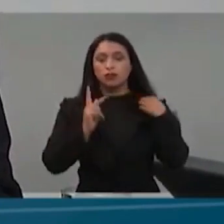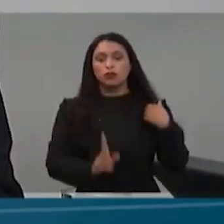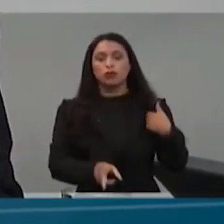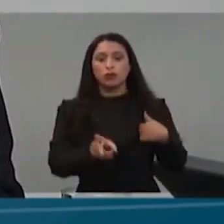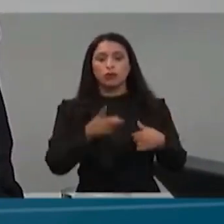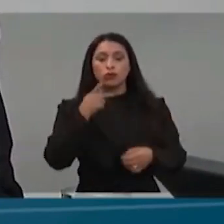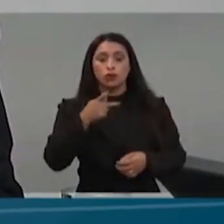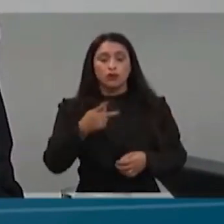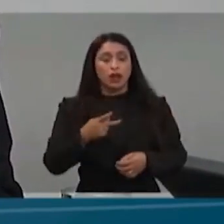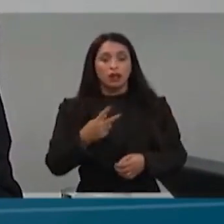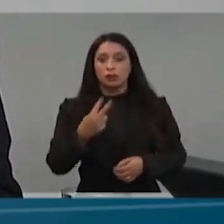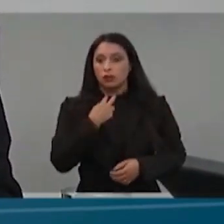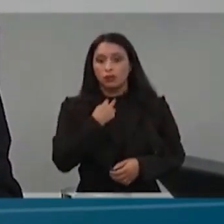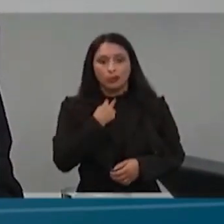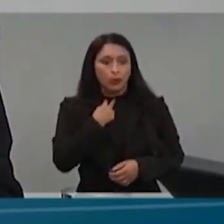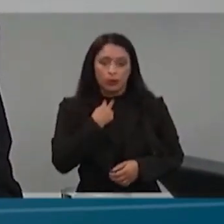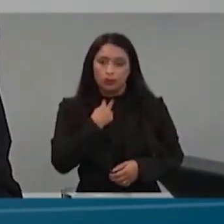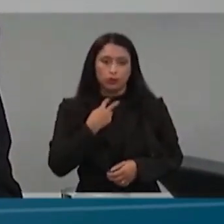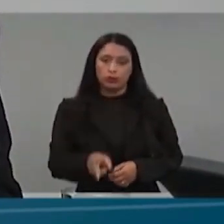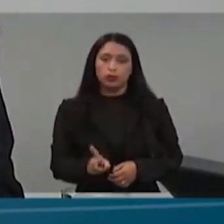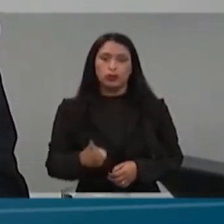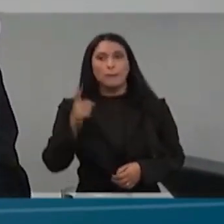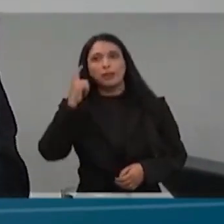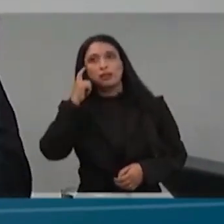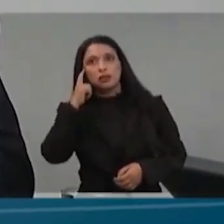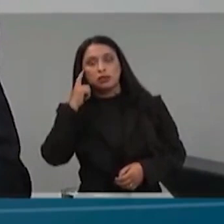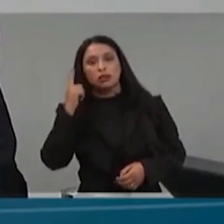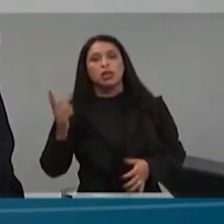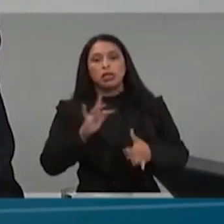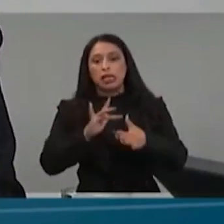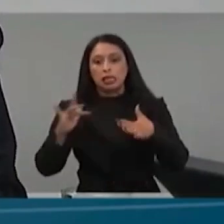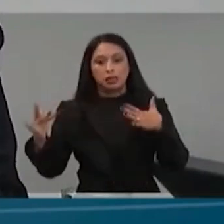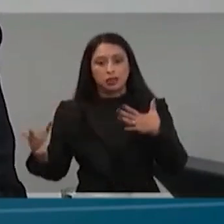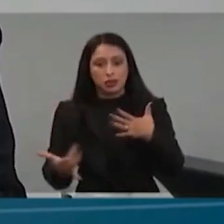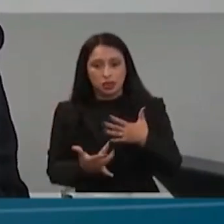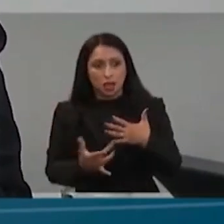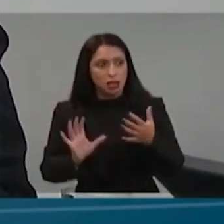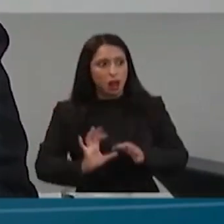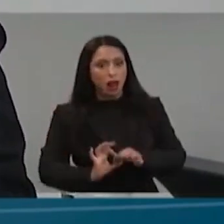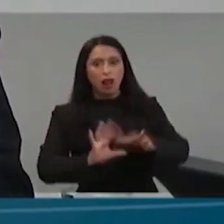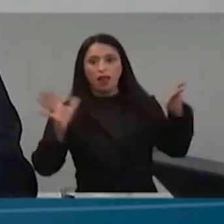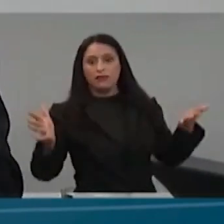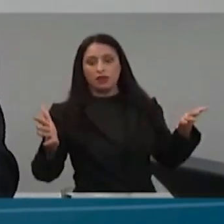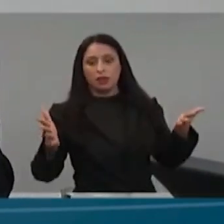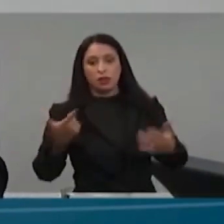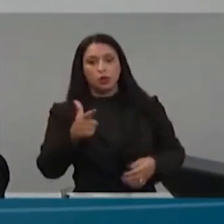repetindo, não é possível continuarmos achando que as redes sociais são terra de ninguém,